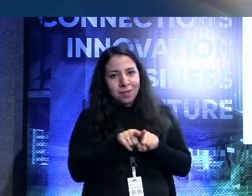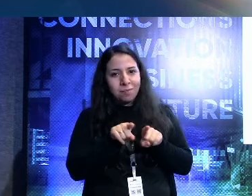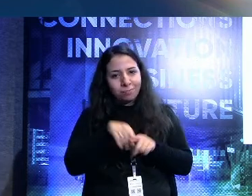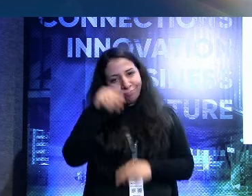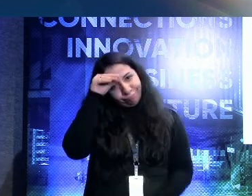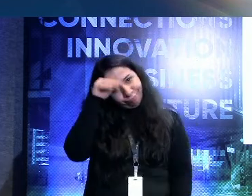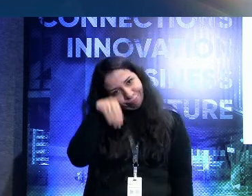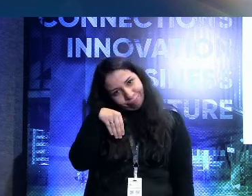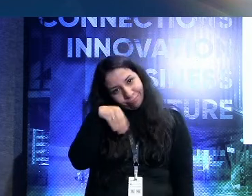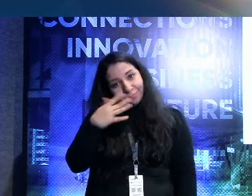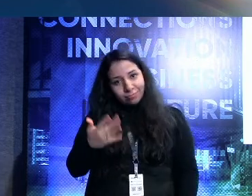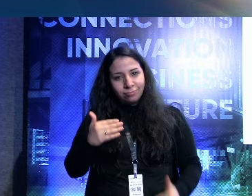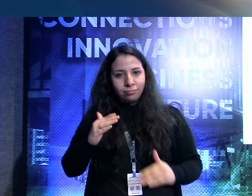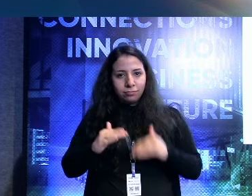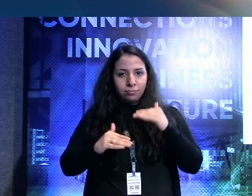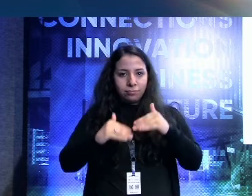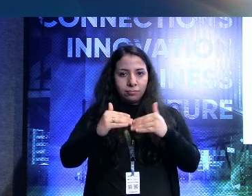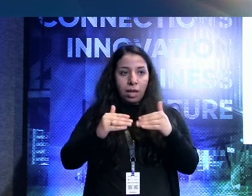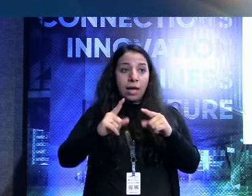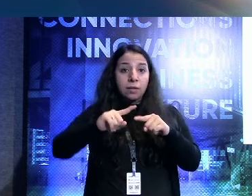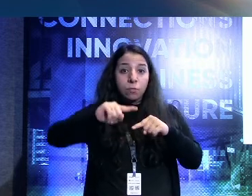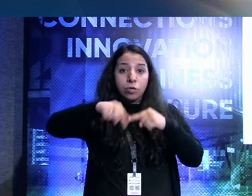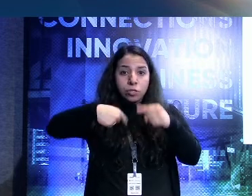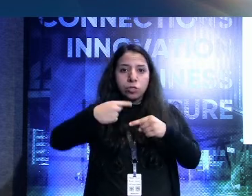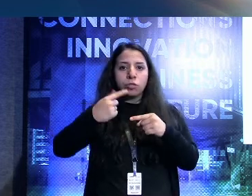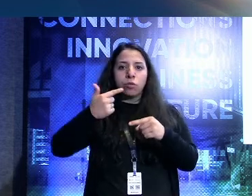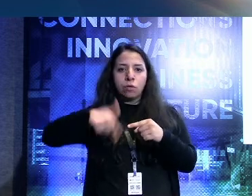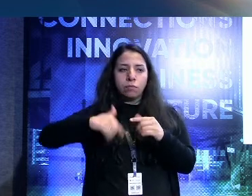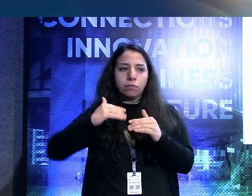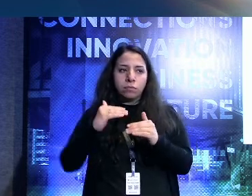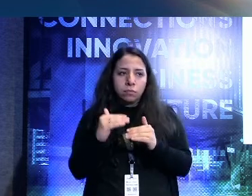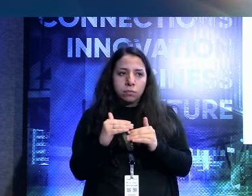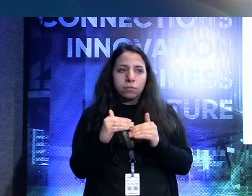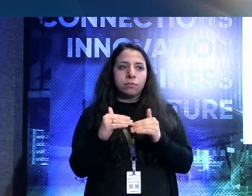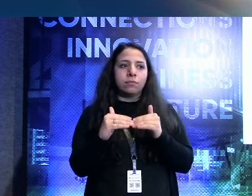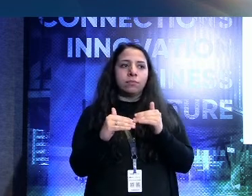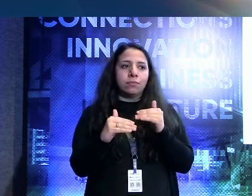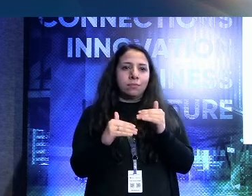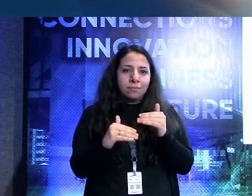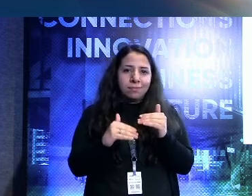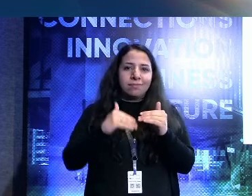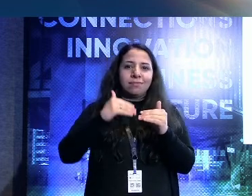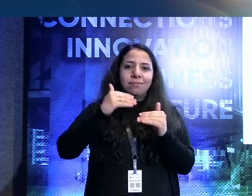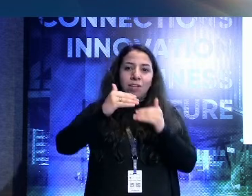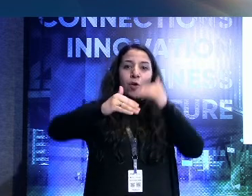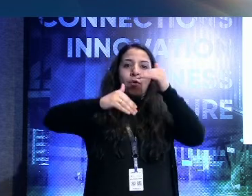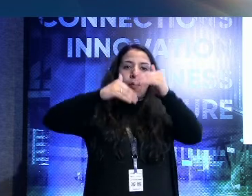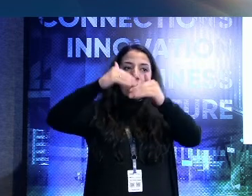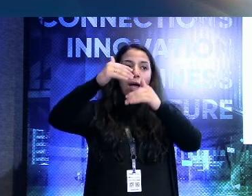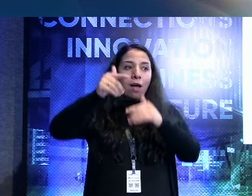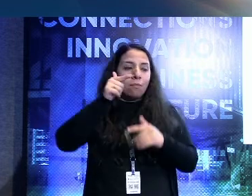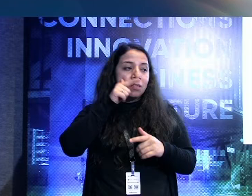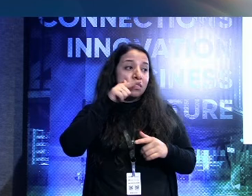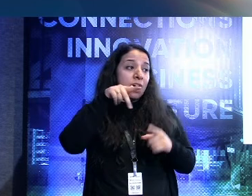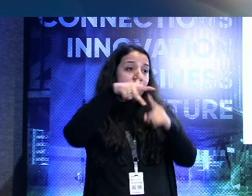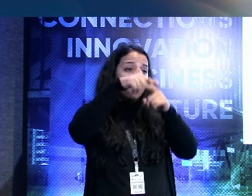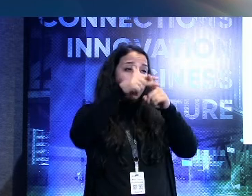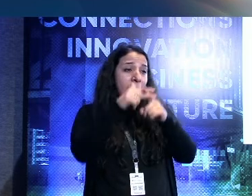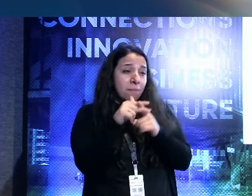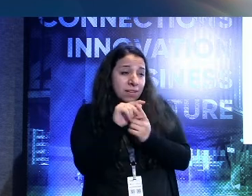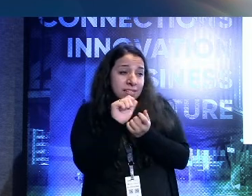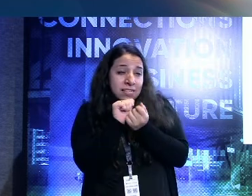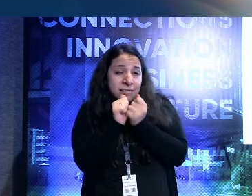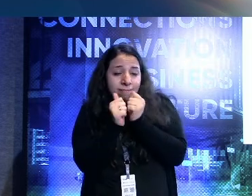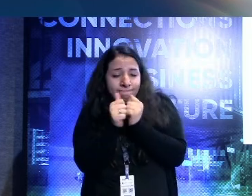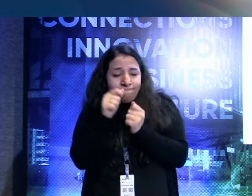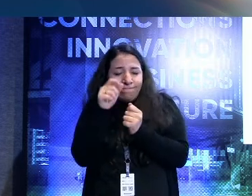tempo vai passando, a complexidade vai aumentando, até um ponto que as ferramentas passam a fazer mais sentido, as pessoas passam a se adaptar a essa nova cultura, e aí tudo